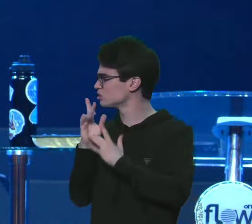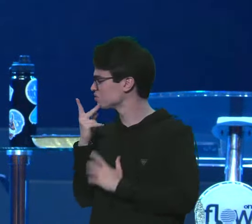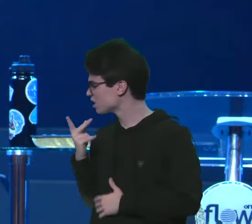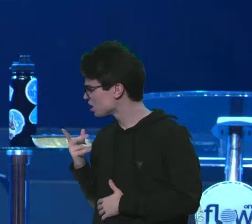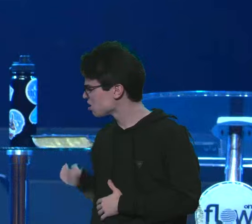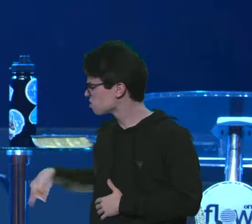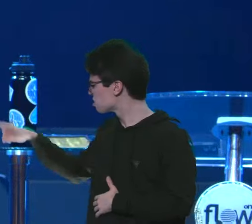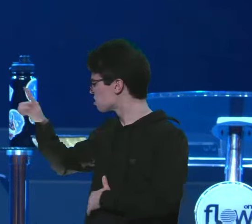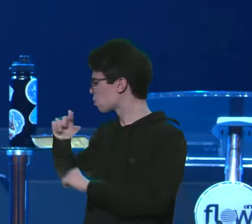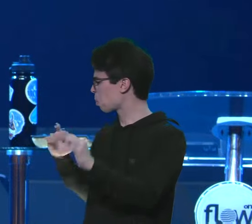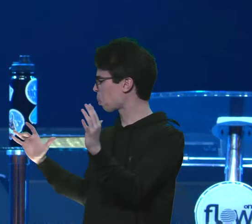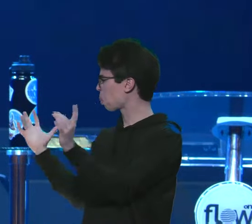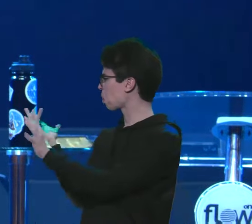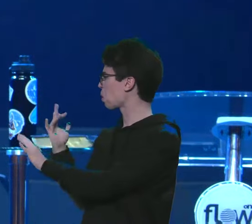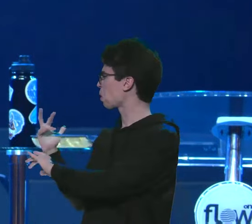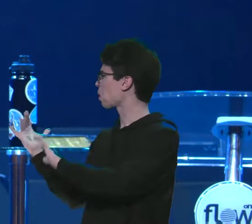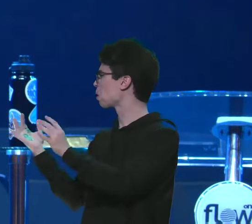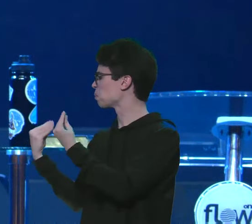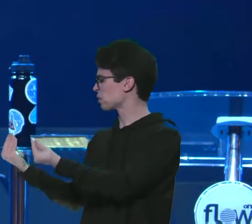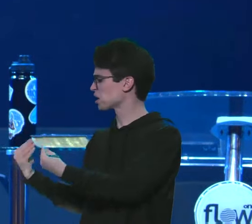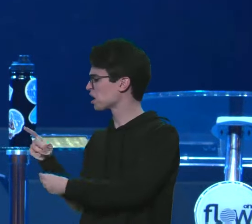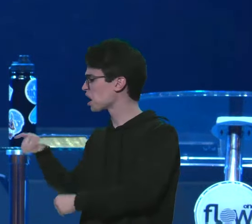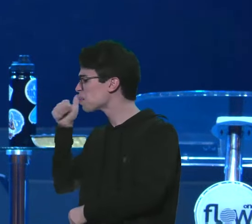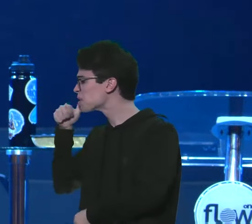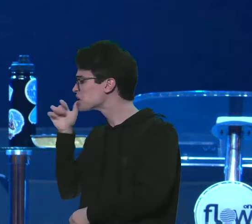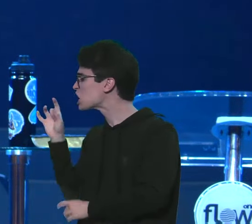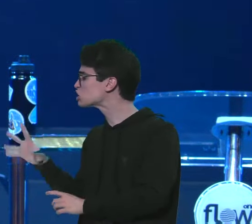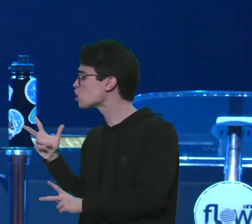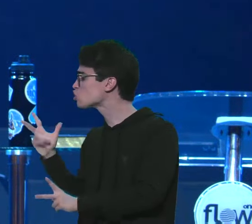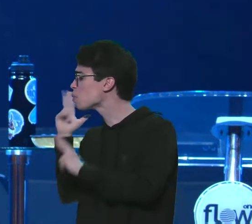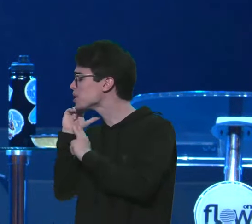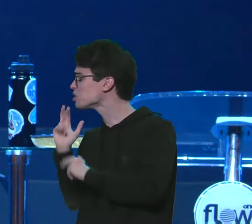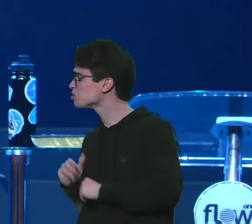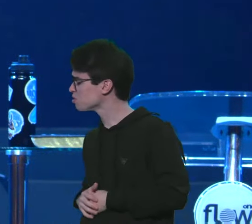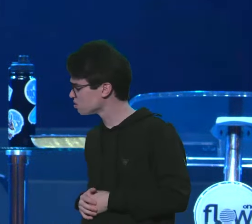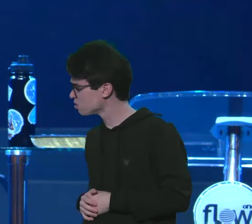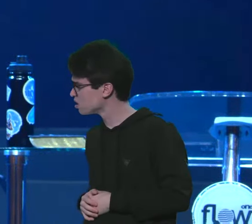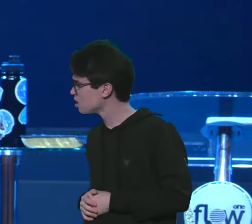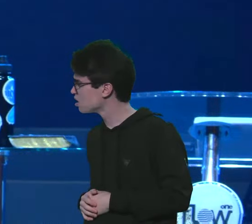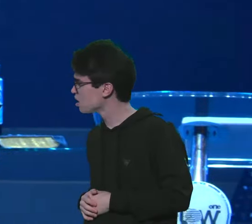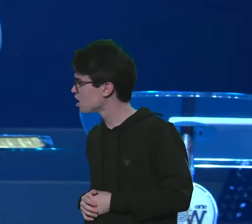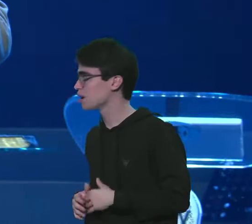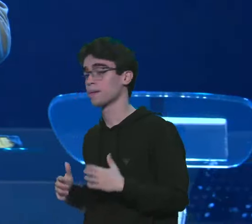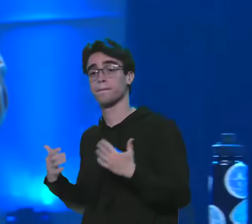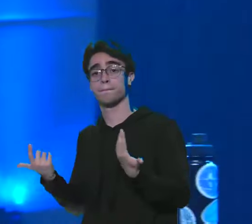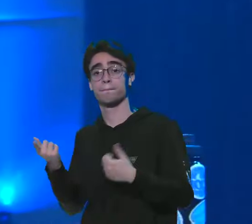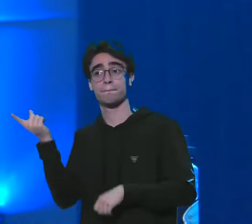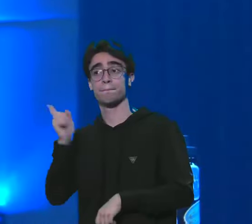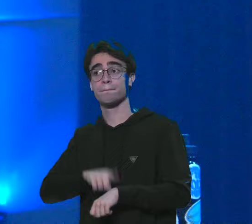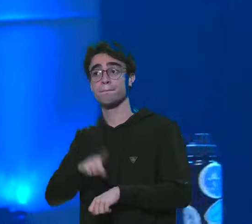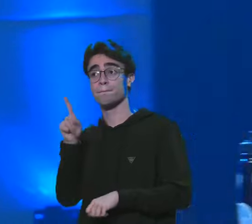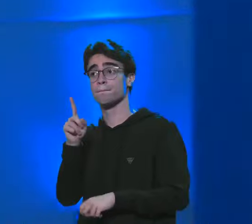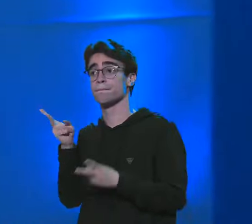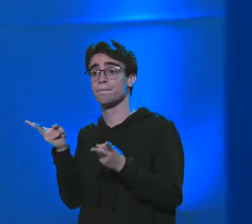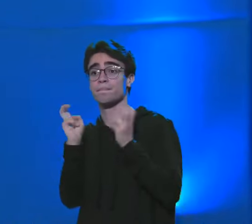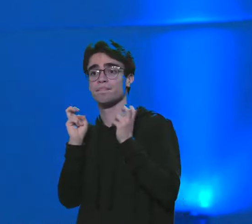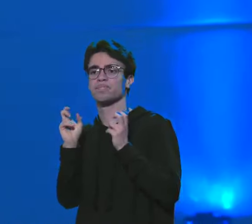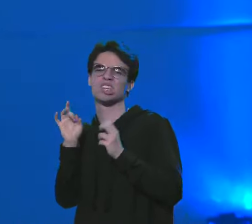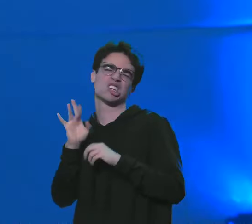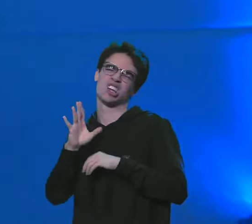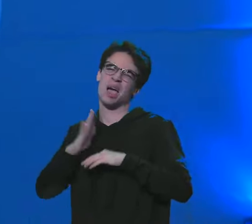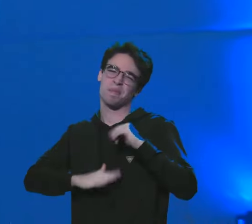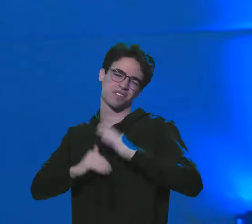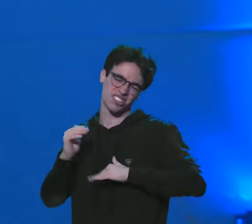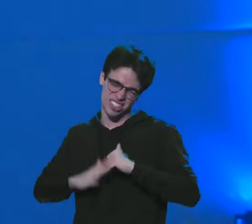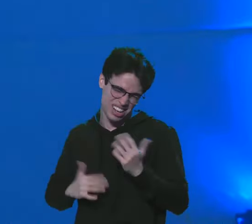esse alvoroço todo? Por que essa choradeira? A menina está dormindo. E é interessante que dá para ver como era só